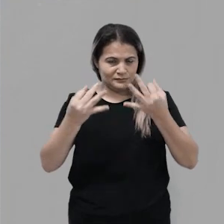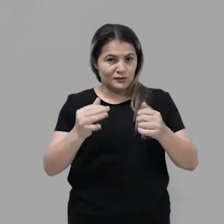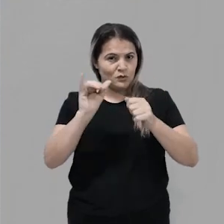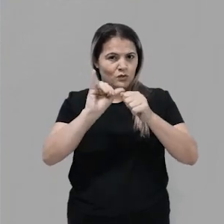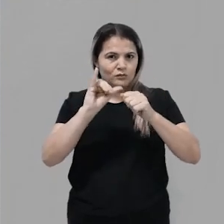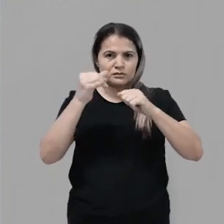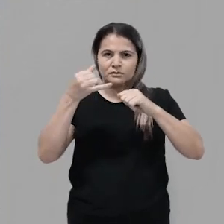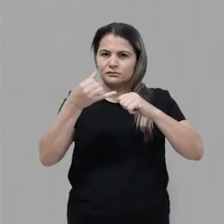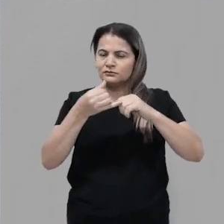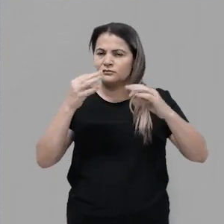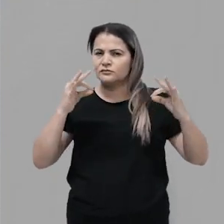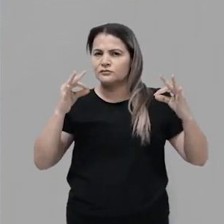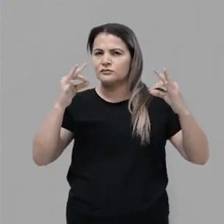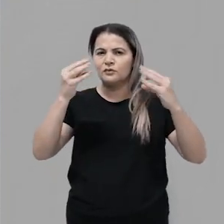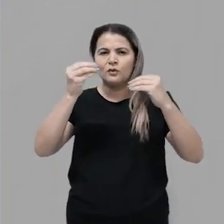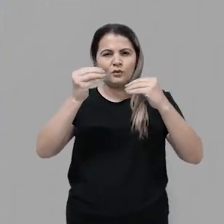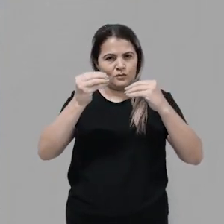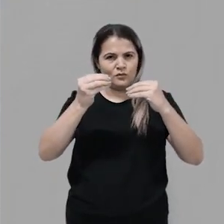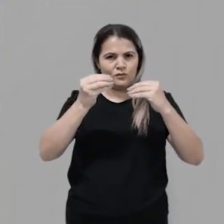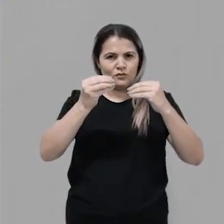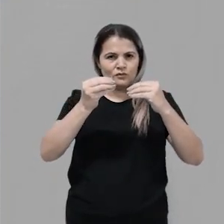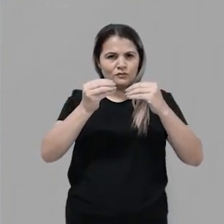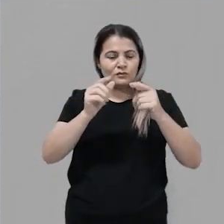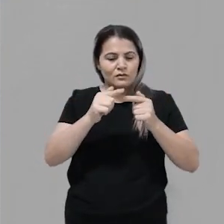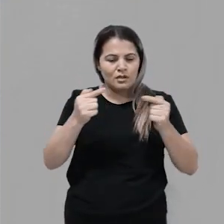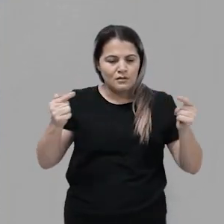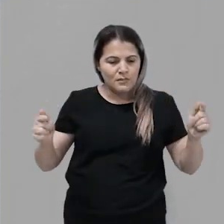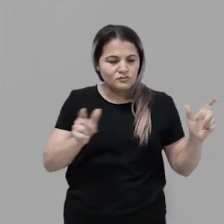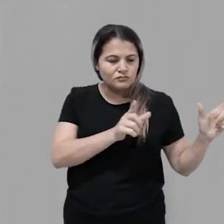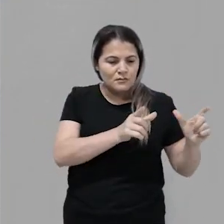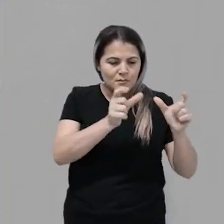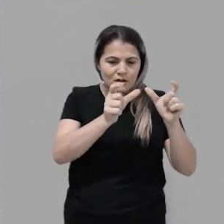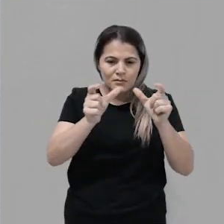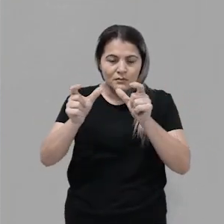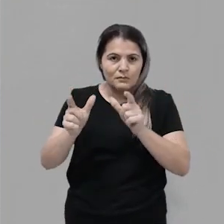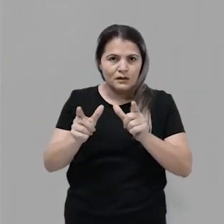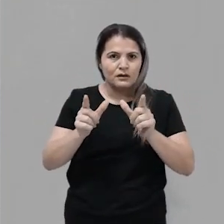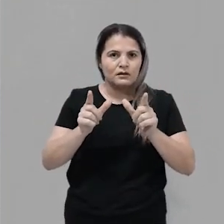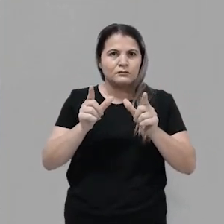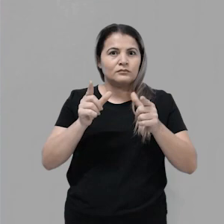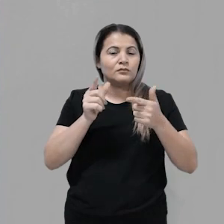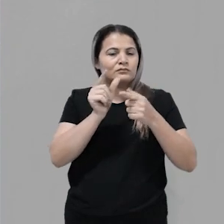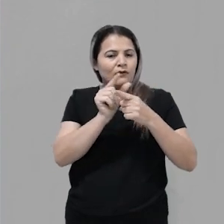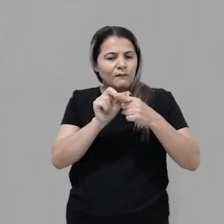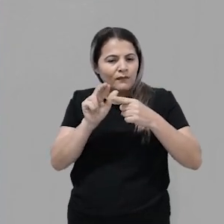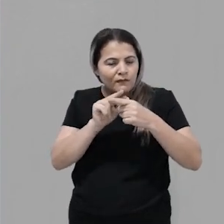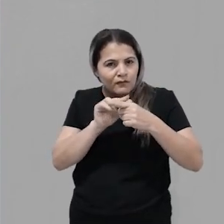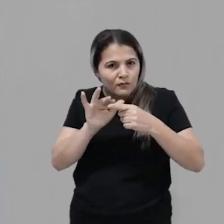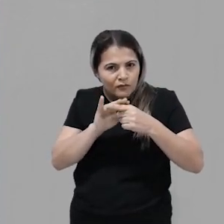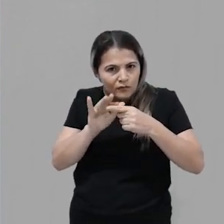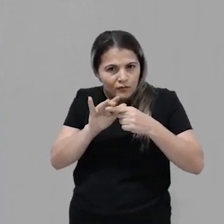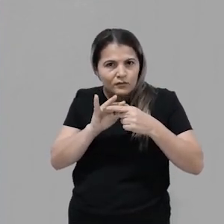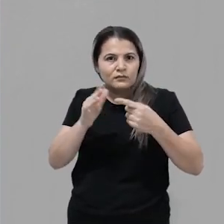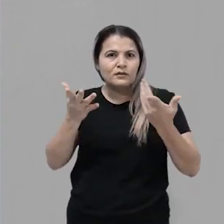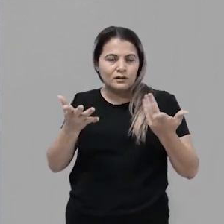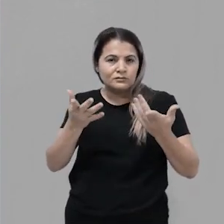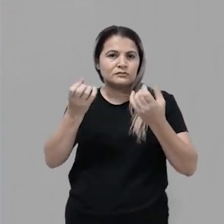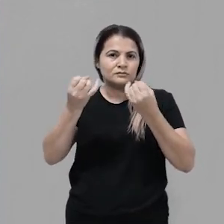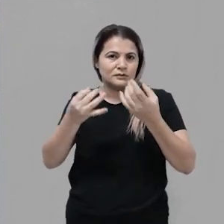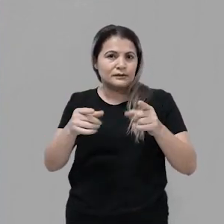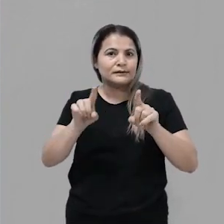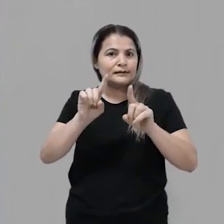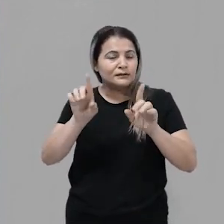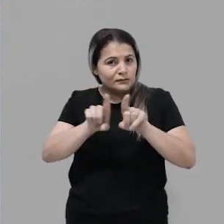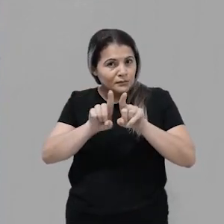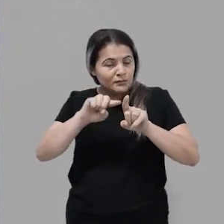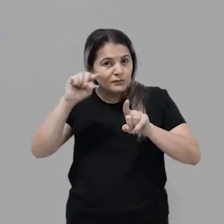adjetivo como um todo, como uma classe gramatical, focando no aspecto morfológico. E nas outras aulas, nós vamos trabalhar com